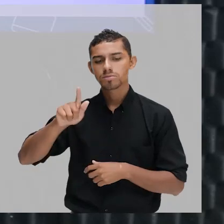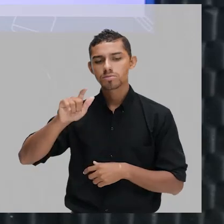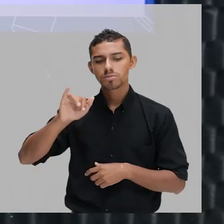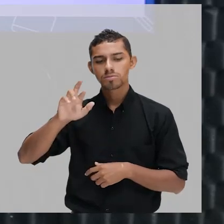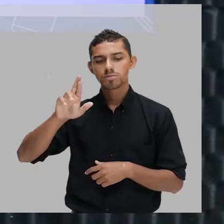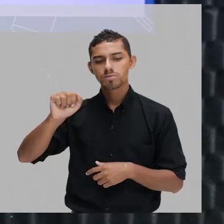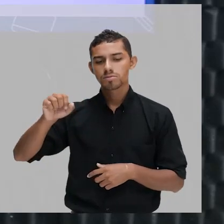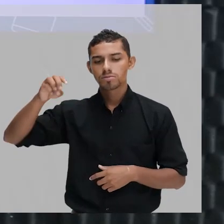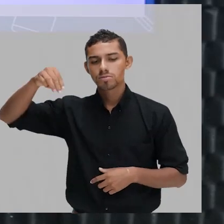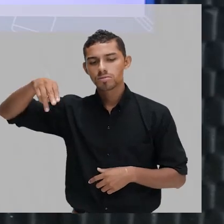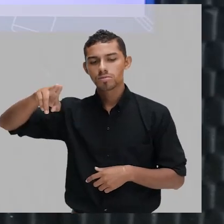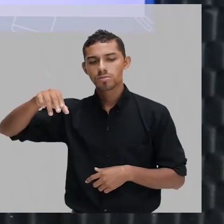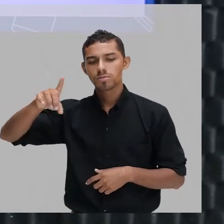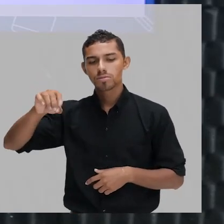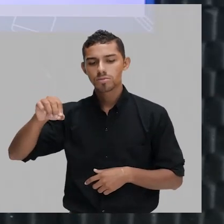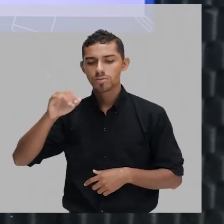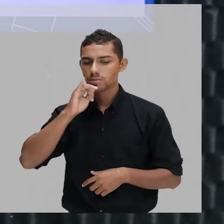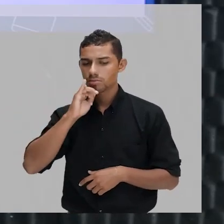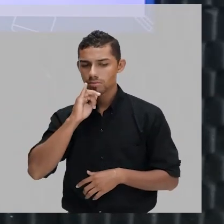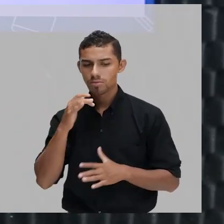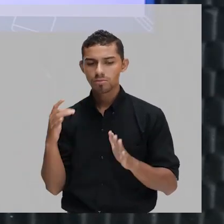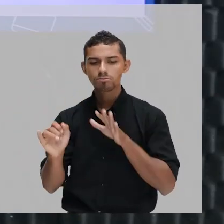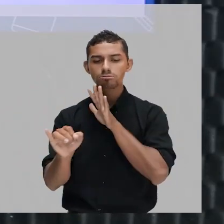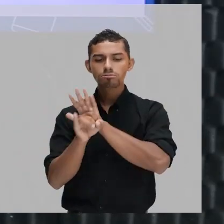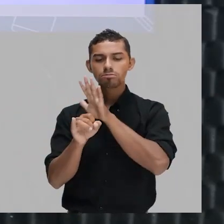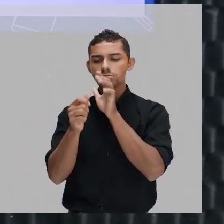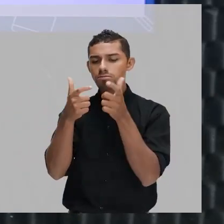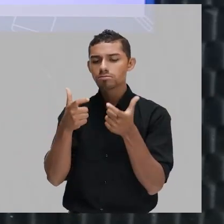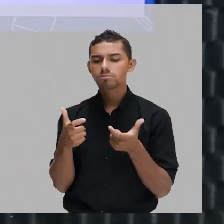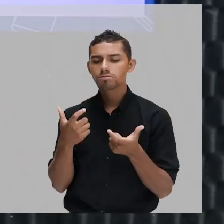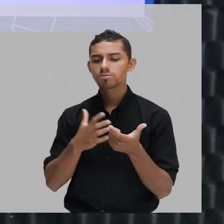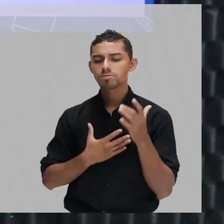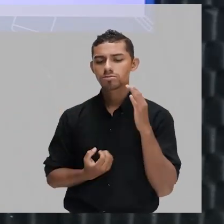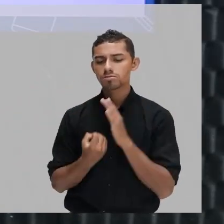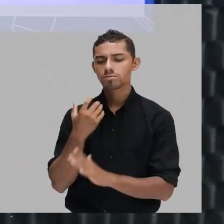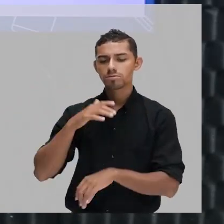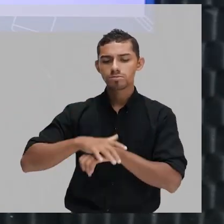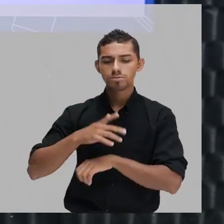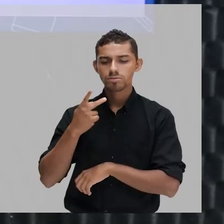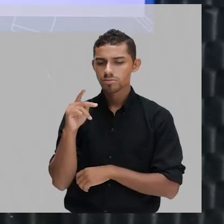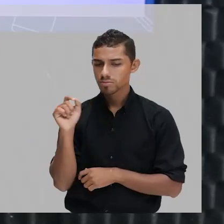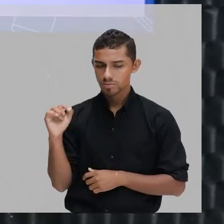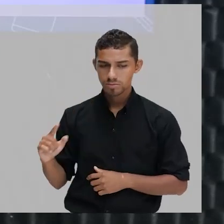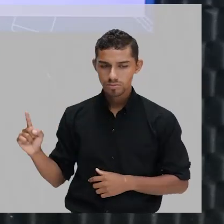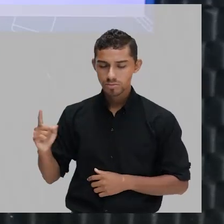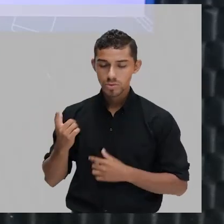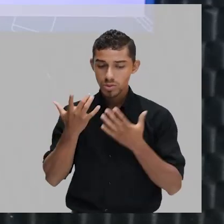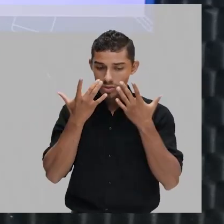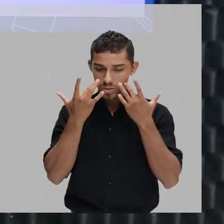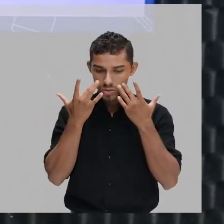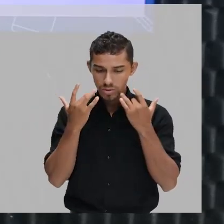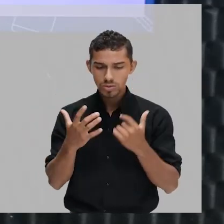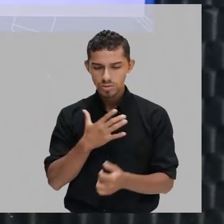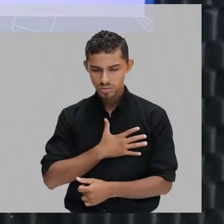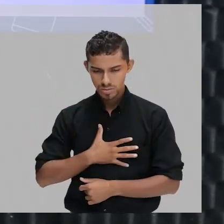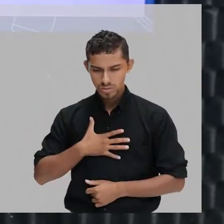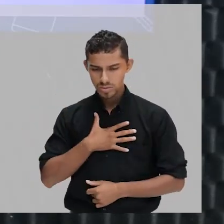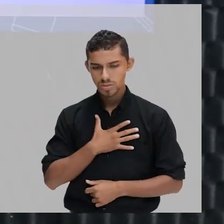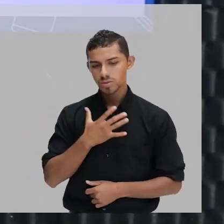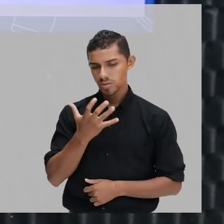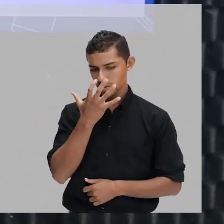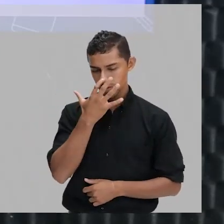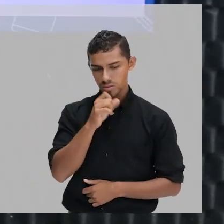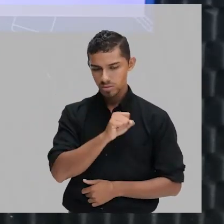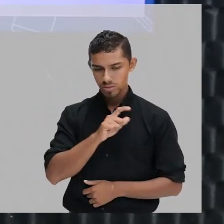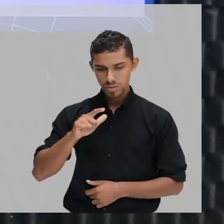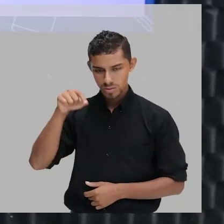É um grupo de teatro de bonecos cuja identidade repousa sobre a atividade da construção de montagens teatrais. Eu já tive o prazer de assistir aqui em São